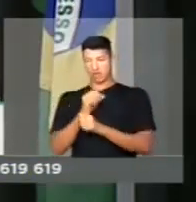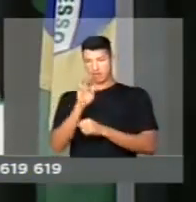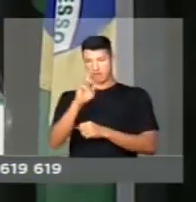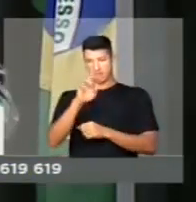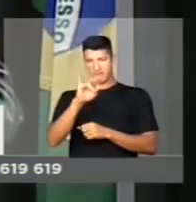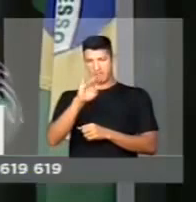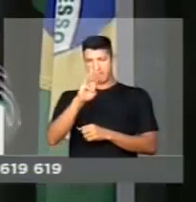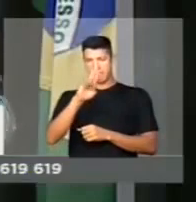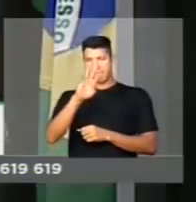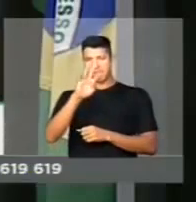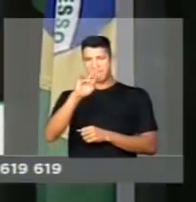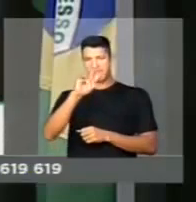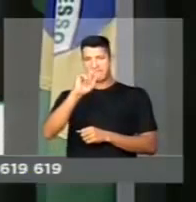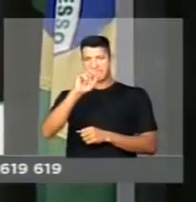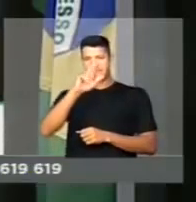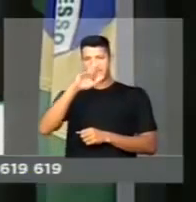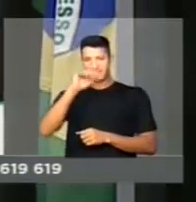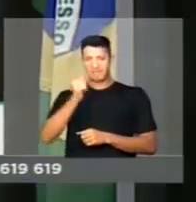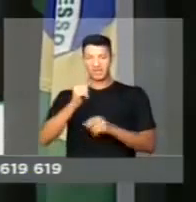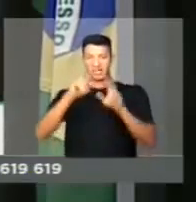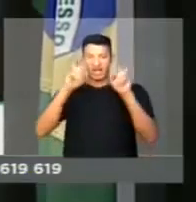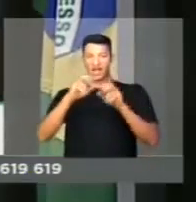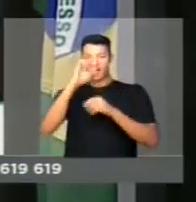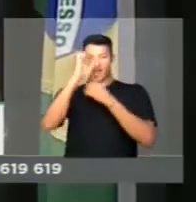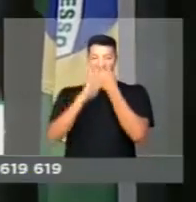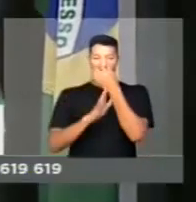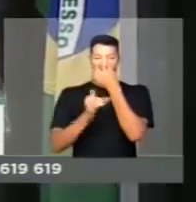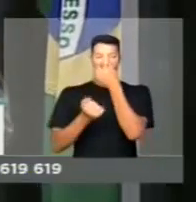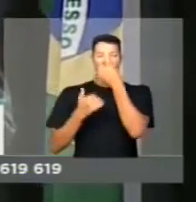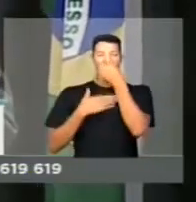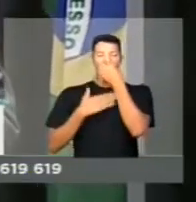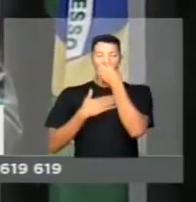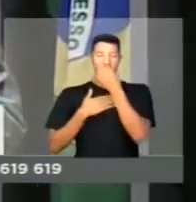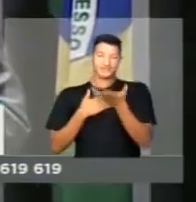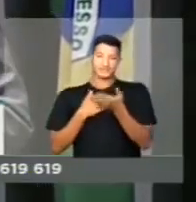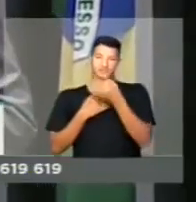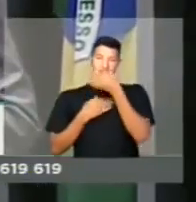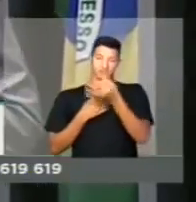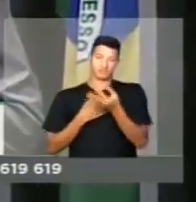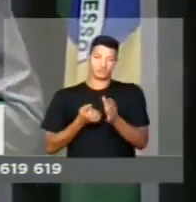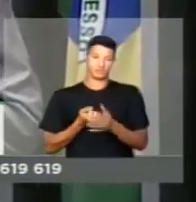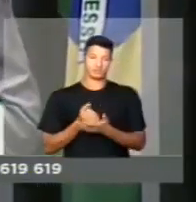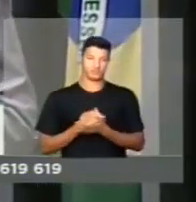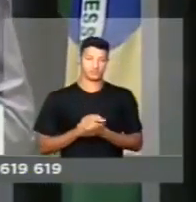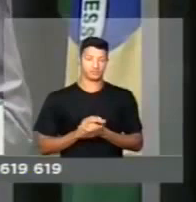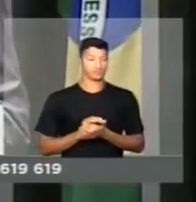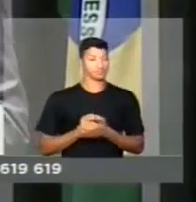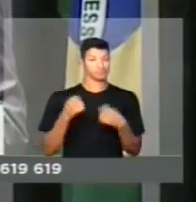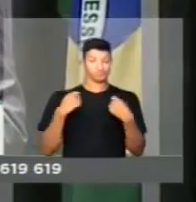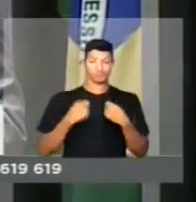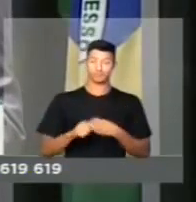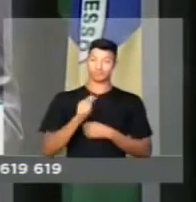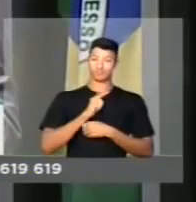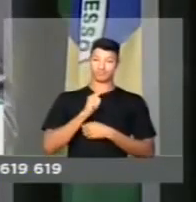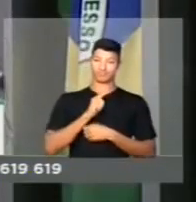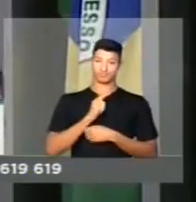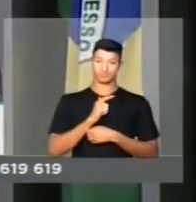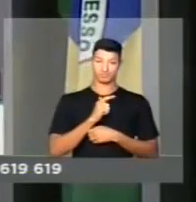tributária. O sistema tributário brasileiro, no meu modesto ponto de vista, deveria